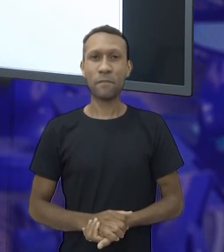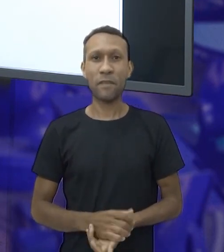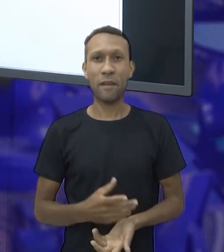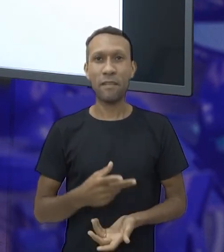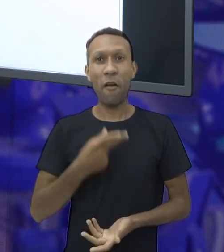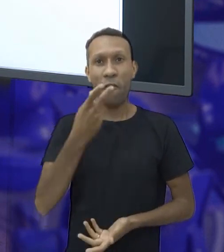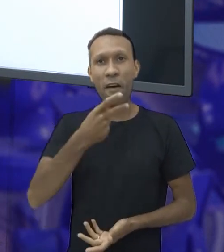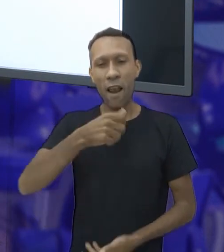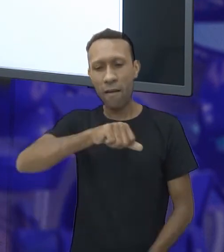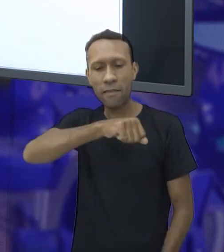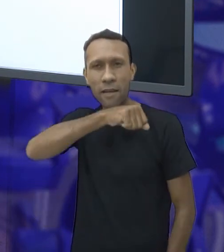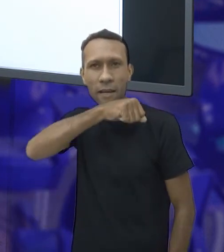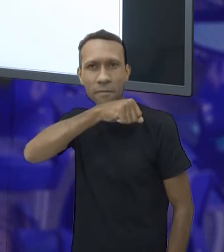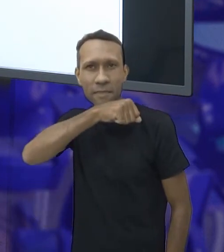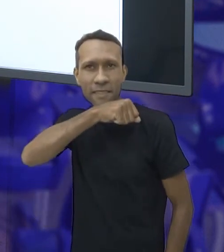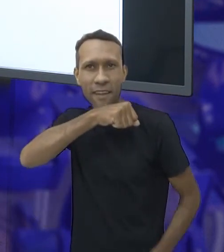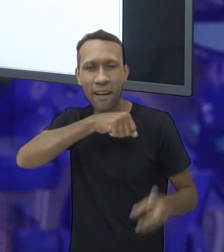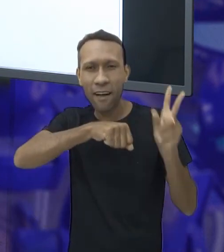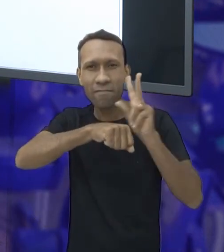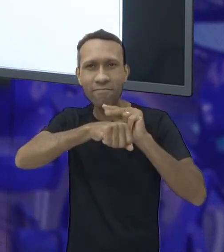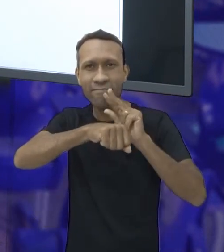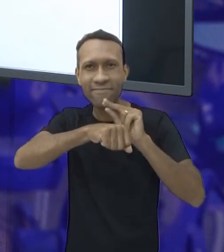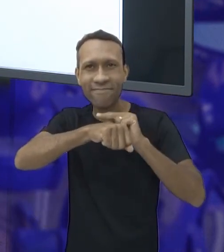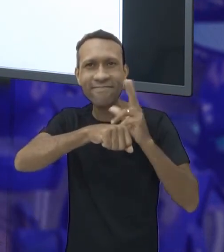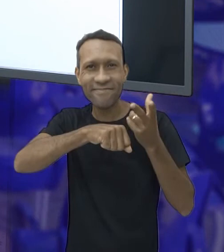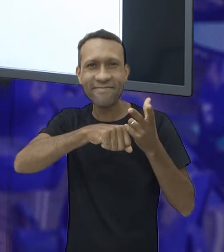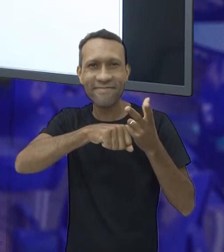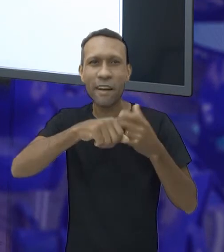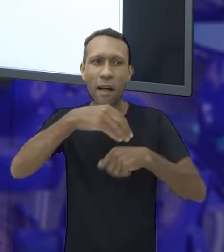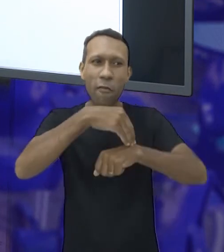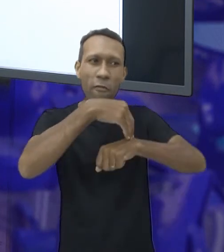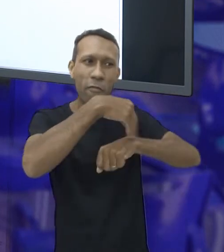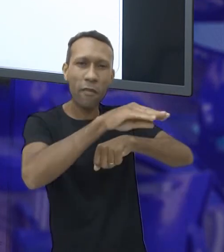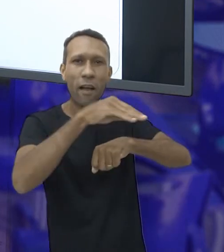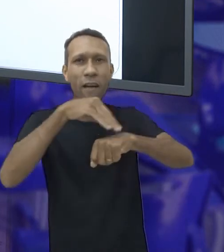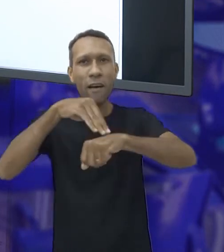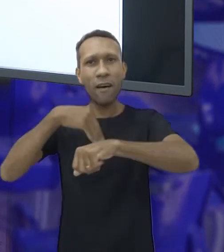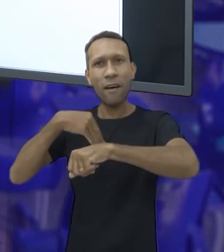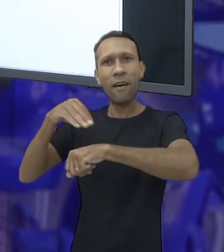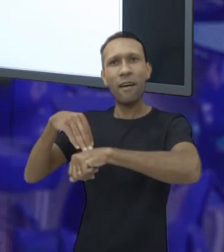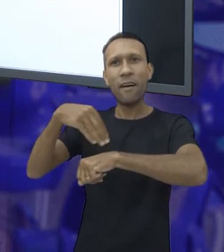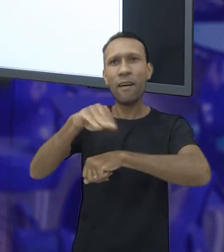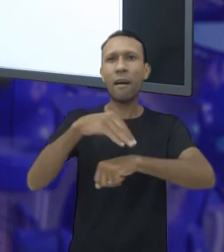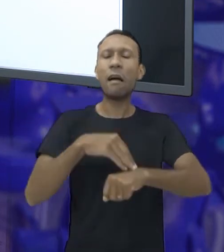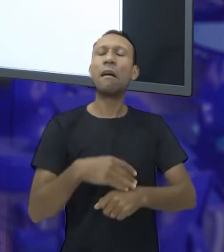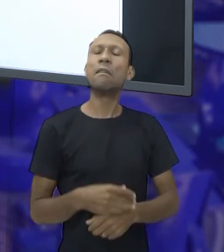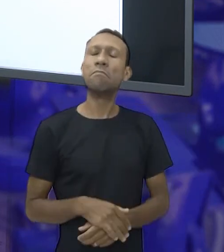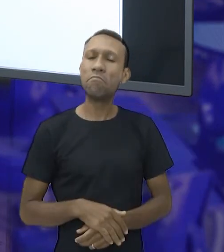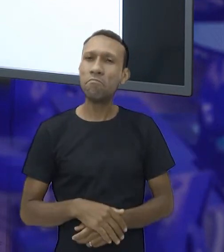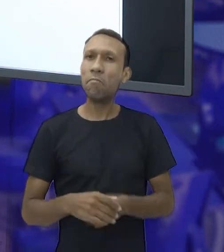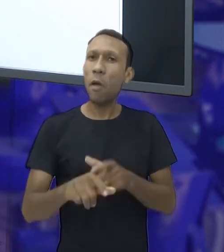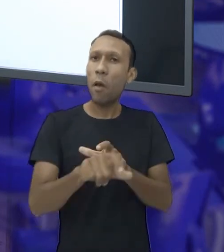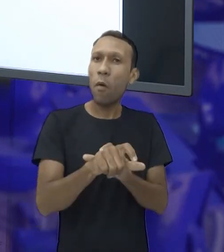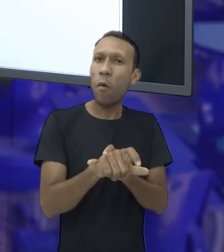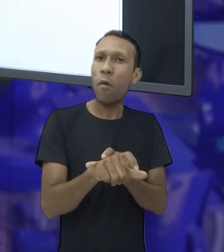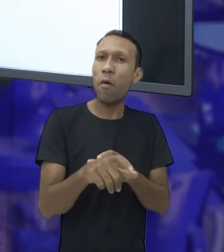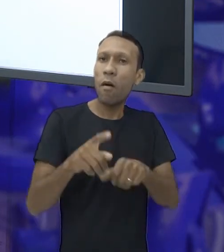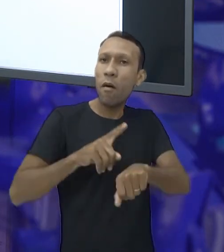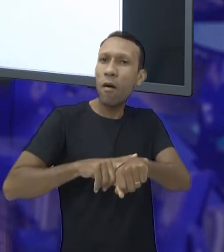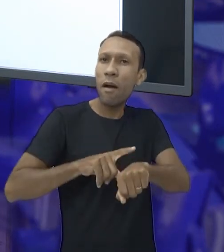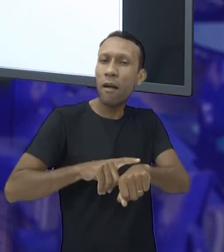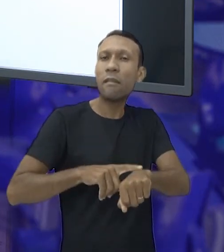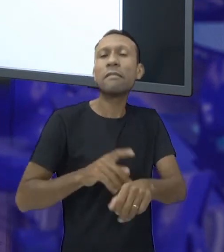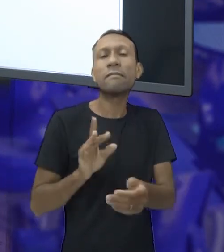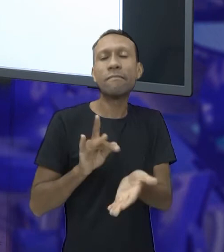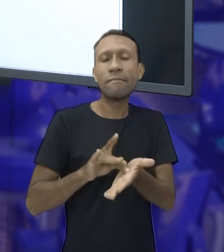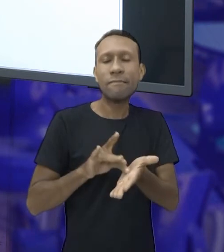o relógio. Hoje a gente fala com o nosso relógio, não esse, mas eu tenho um smartwatch que tem comando de voz. Certo? Um smartwatch da Samsung. Então nós